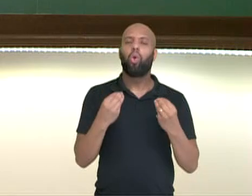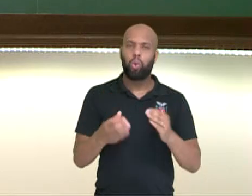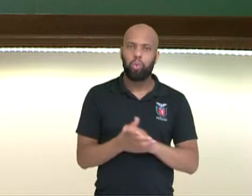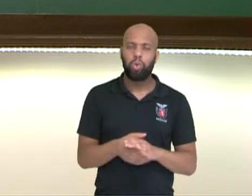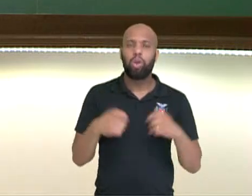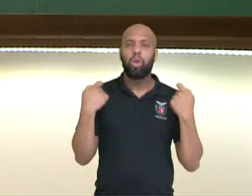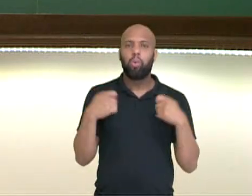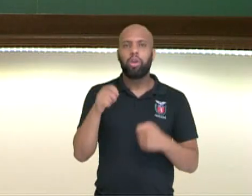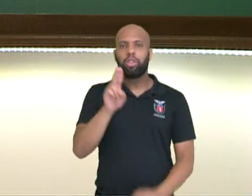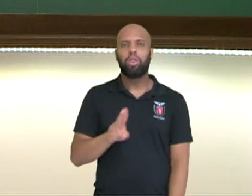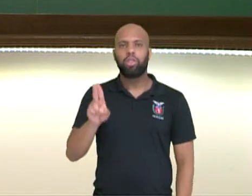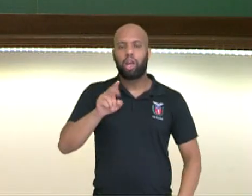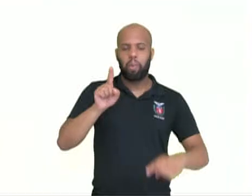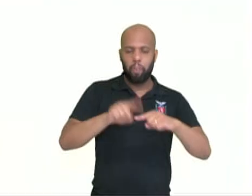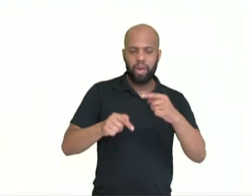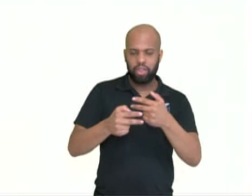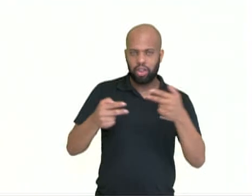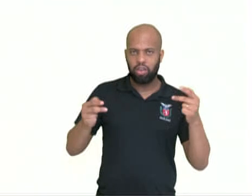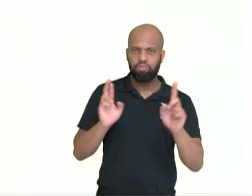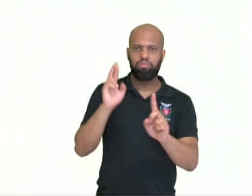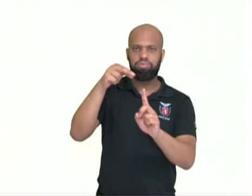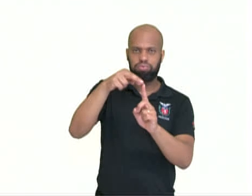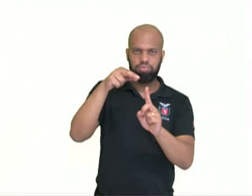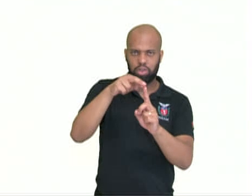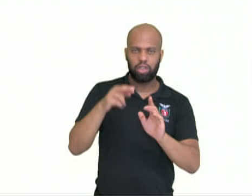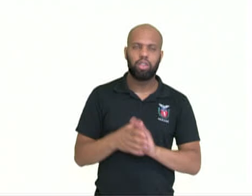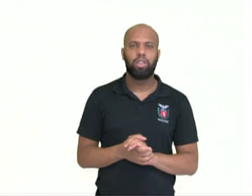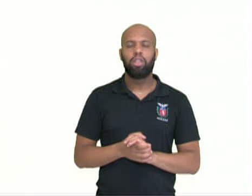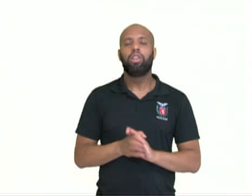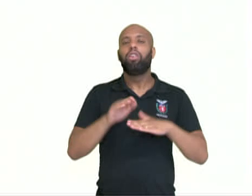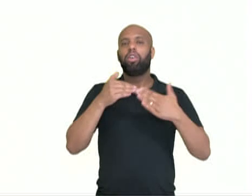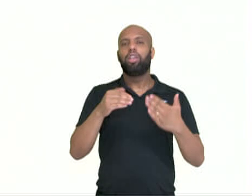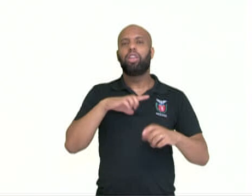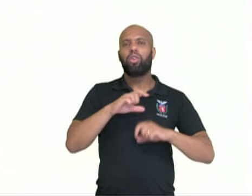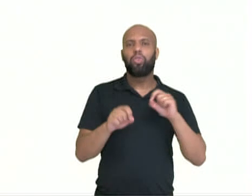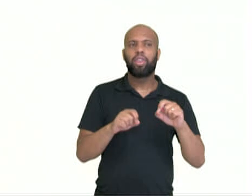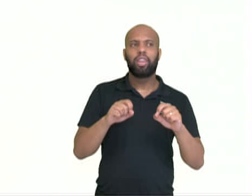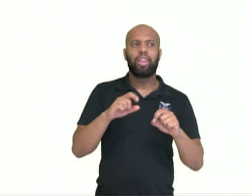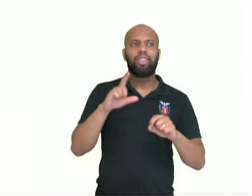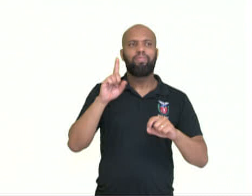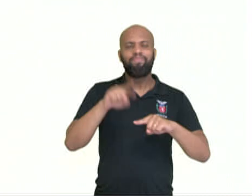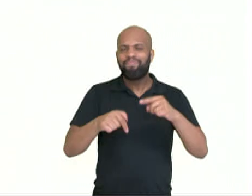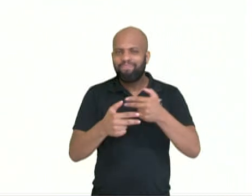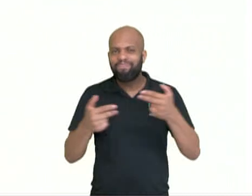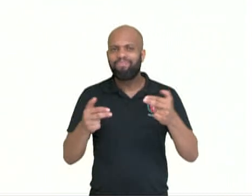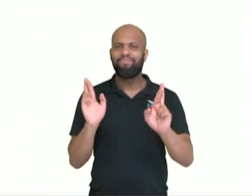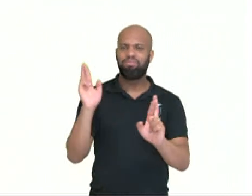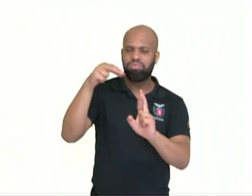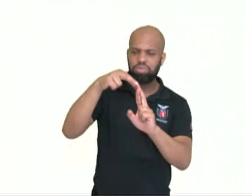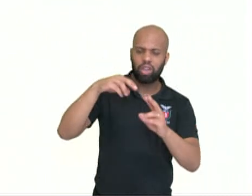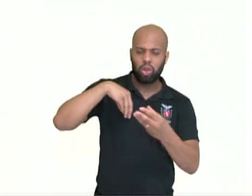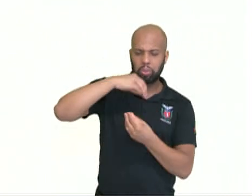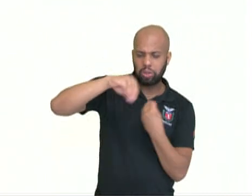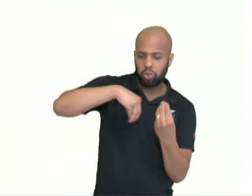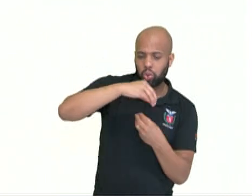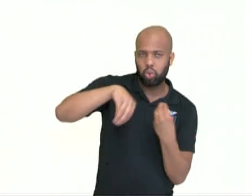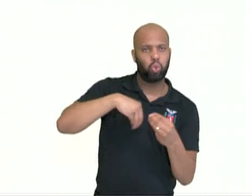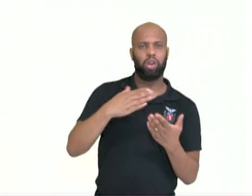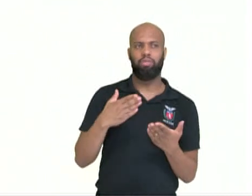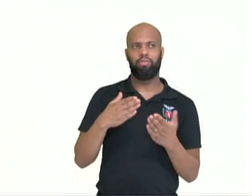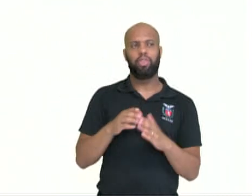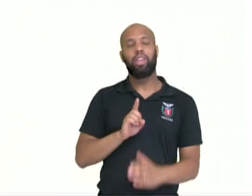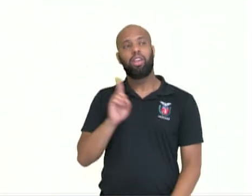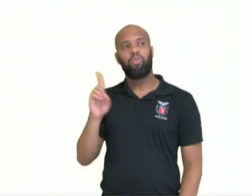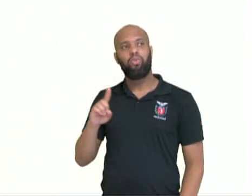um material de referência. Né? Então, é uma matéria física de referência, uma mistura. Né? No caso